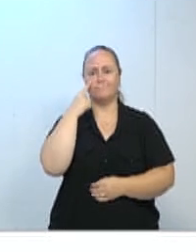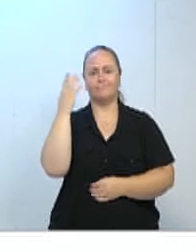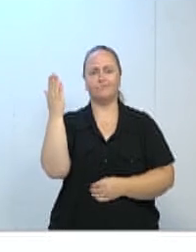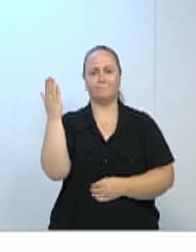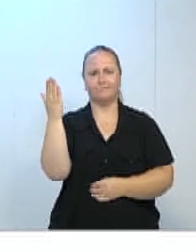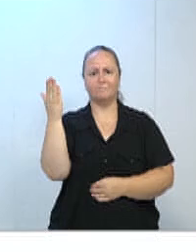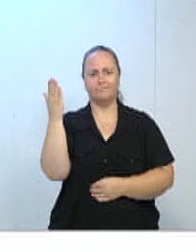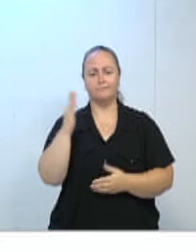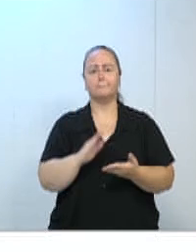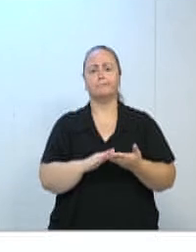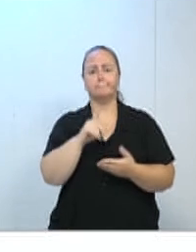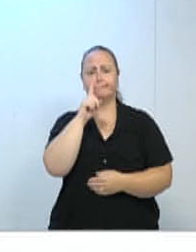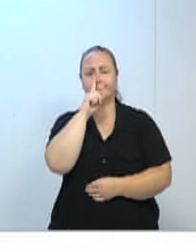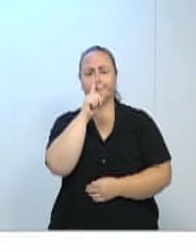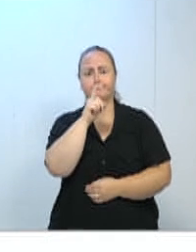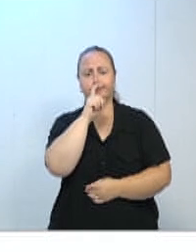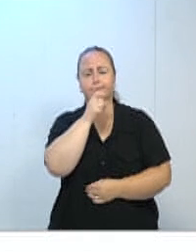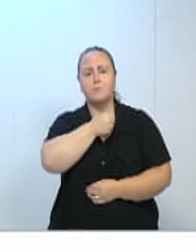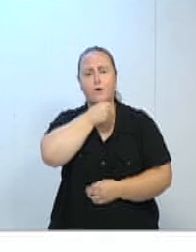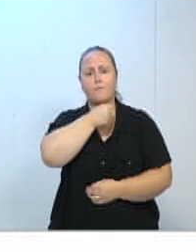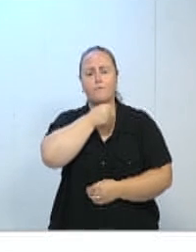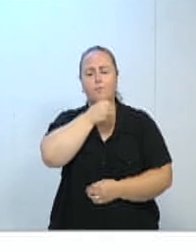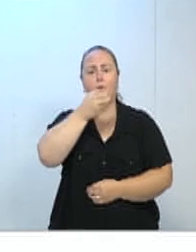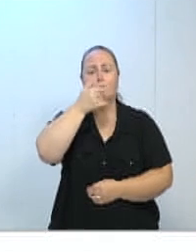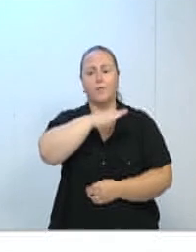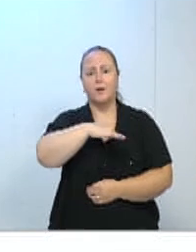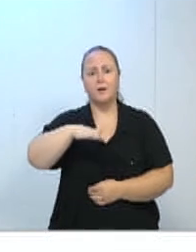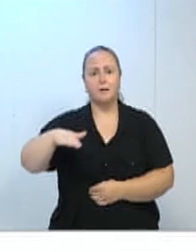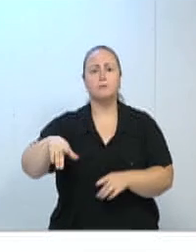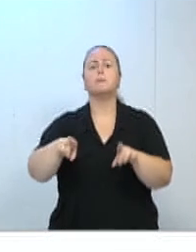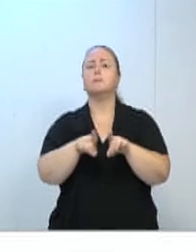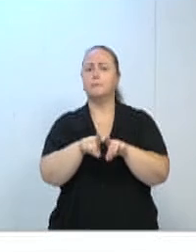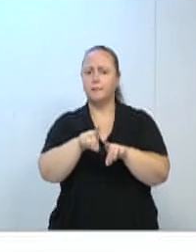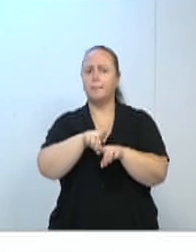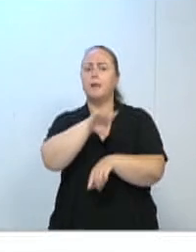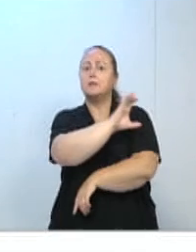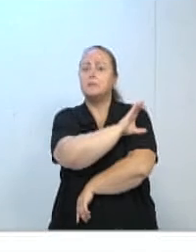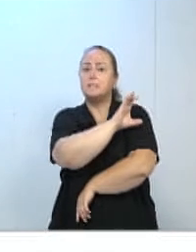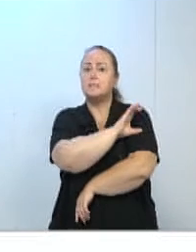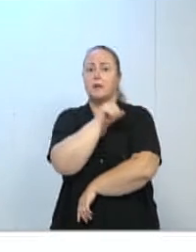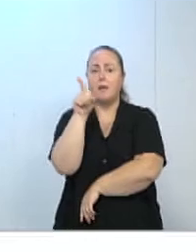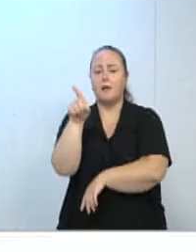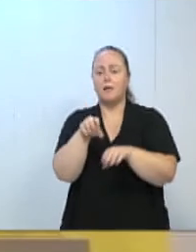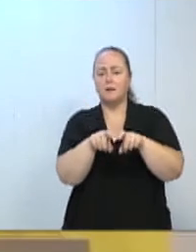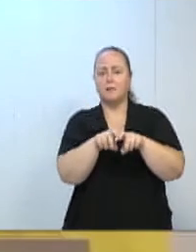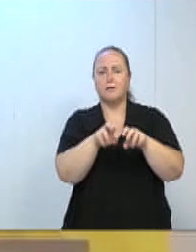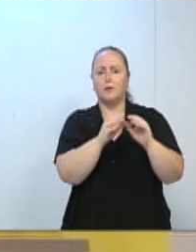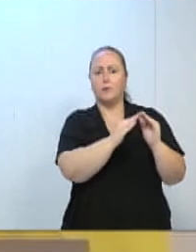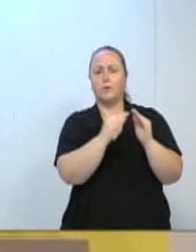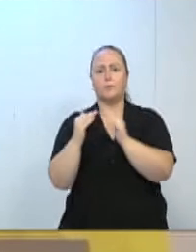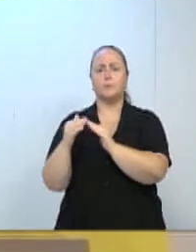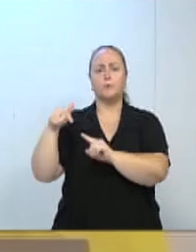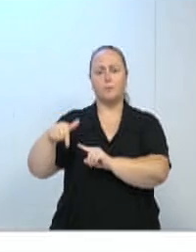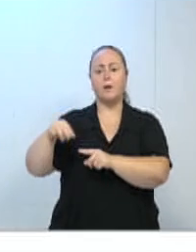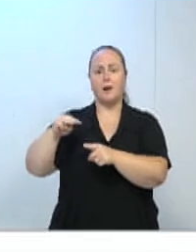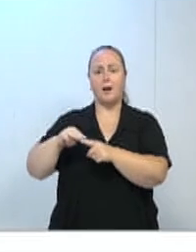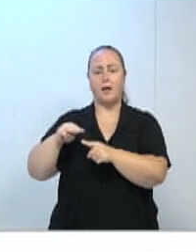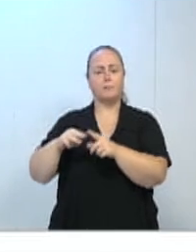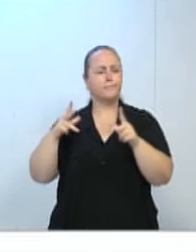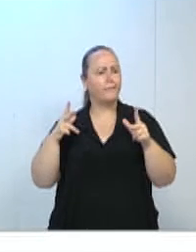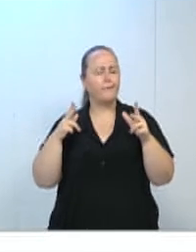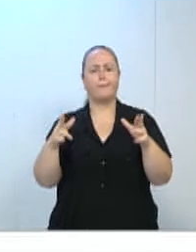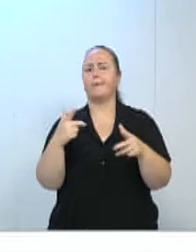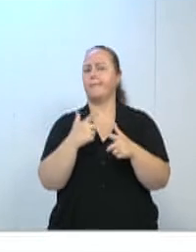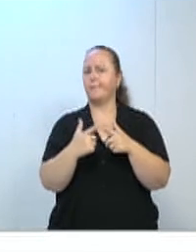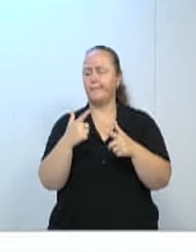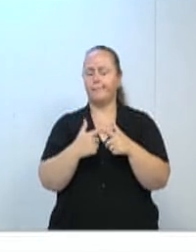pais avós de crianças pequenas frequentam a e Adélia Cardoso também de rede Municipal passam pela